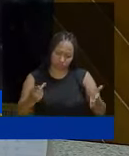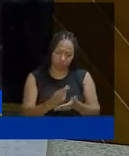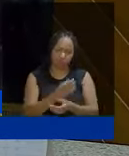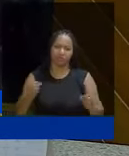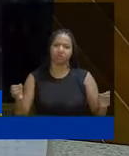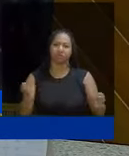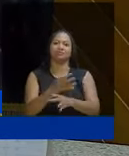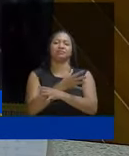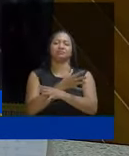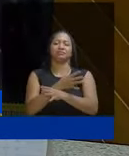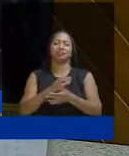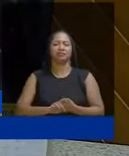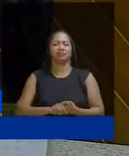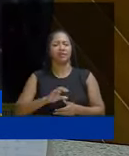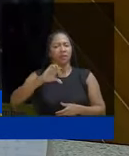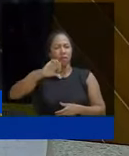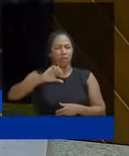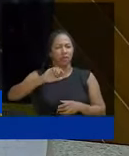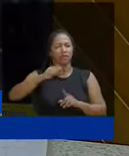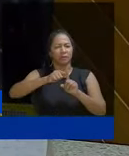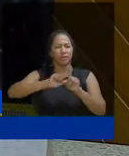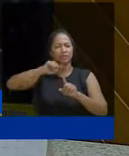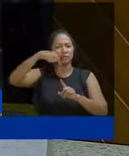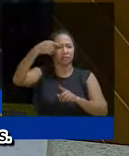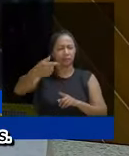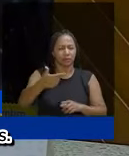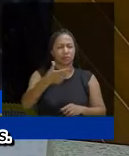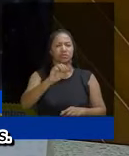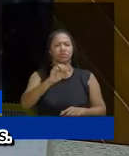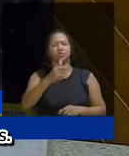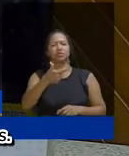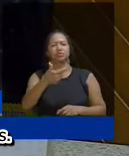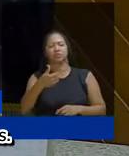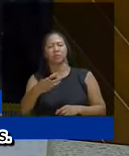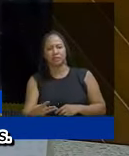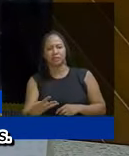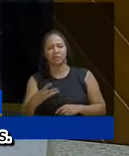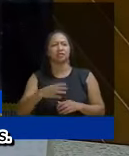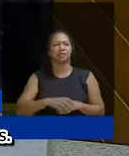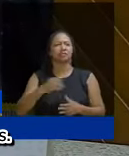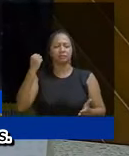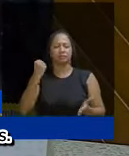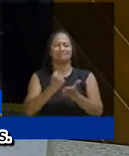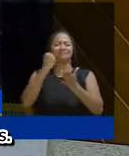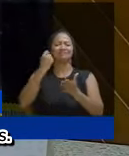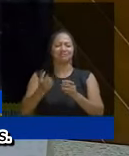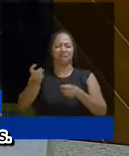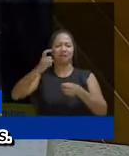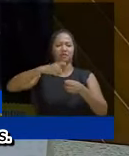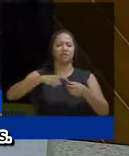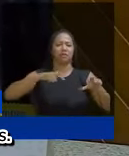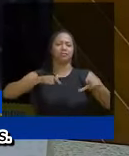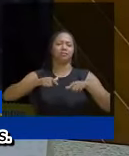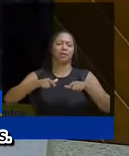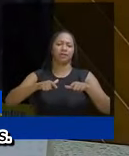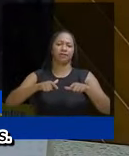após 9 meses, em 15/10/2013, houve a autorização para a retomada das obras.